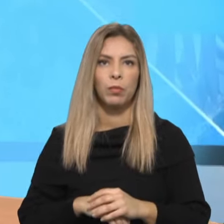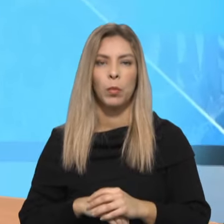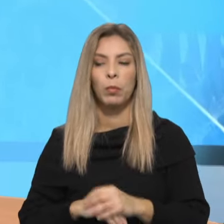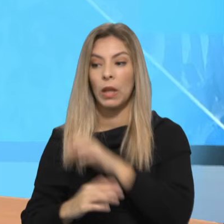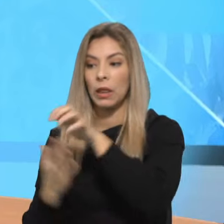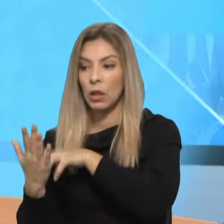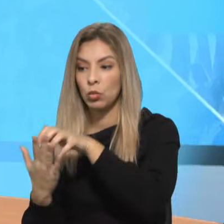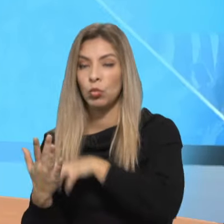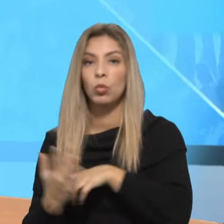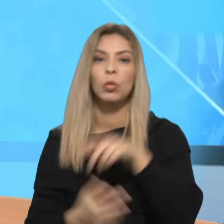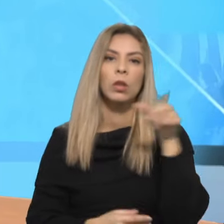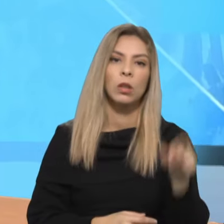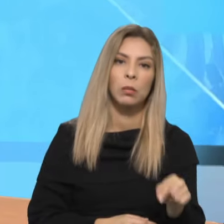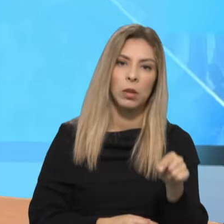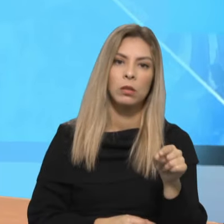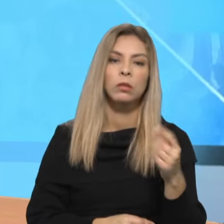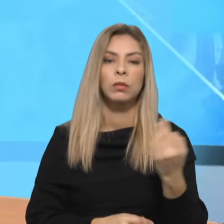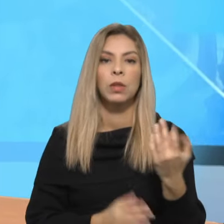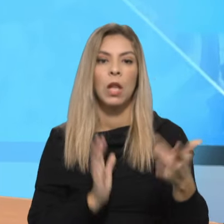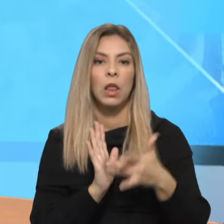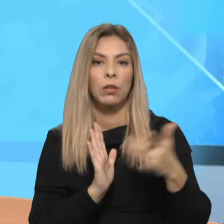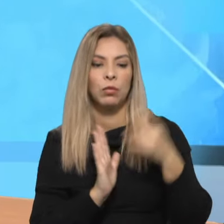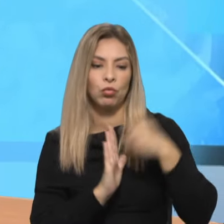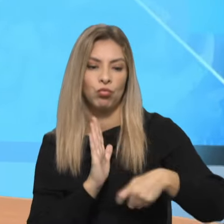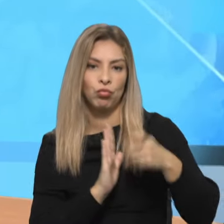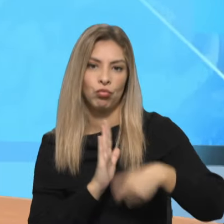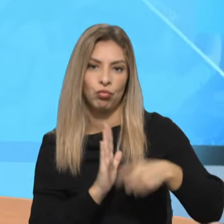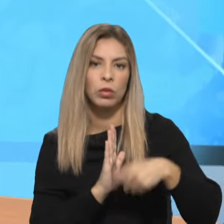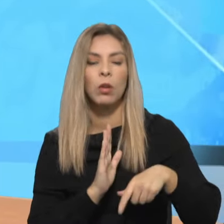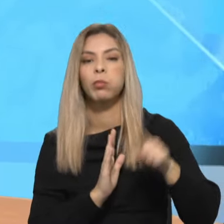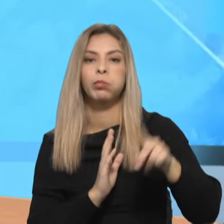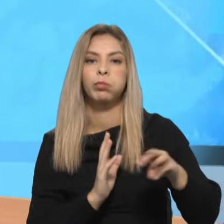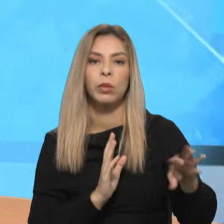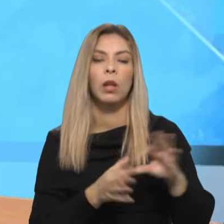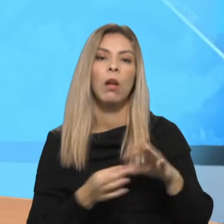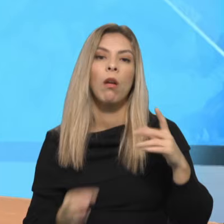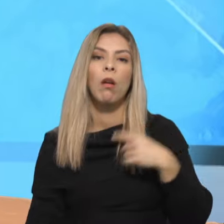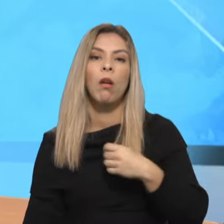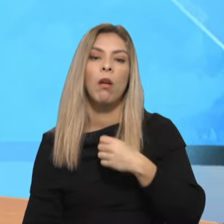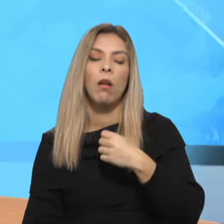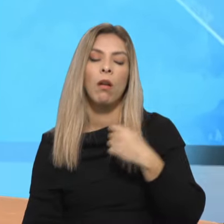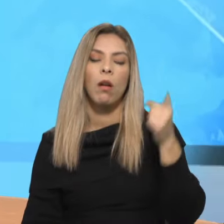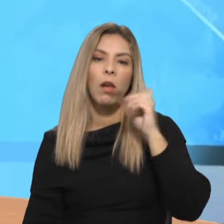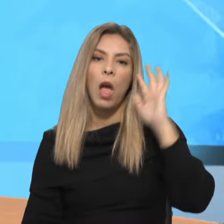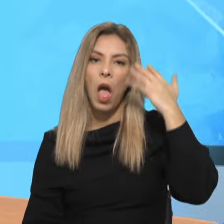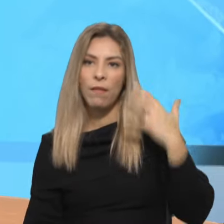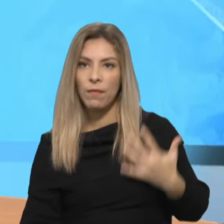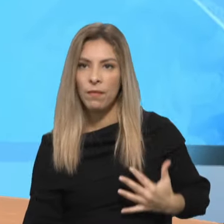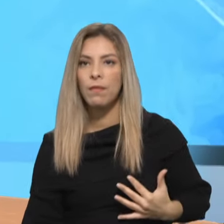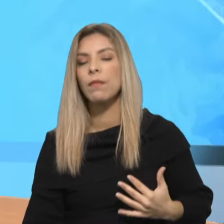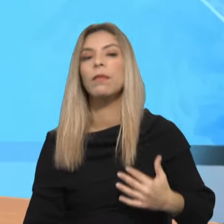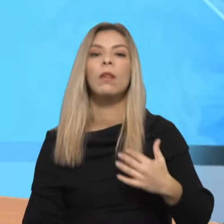narrativa que lemos na primeira leitura, no livro do Gênesis, no capítulo 3, Adão e Eva, e essa inimizade entre a